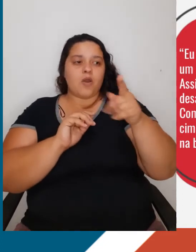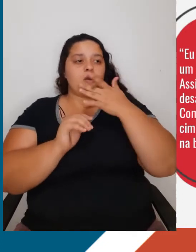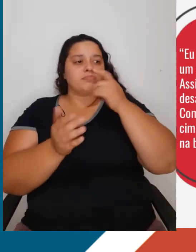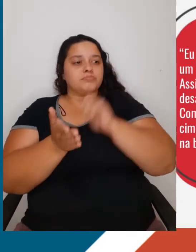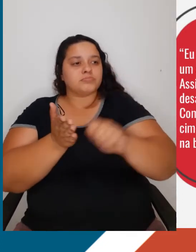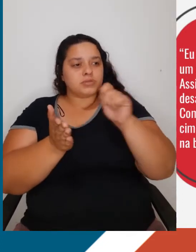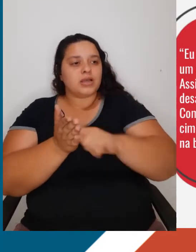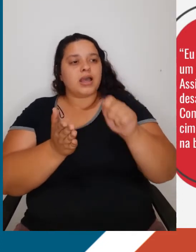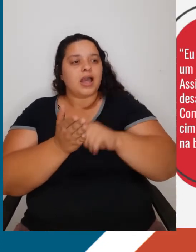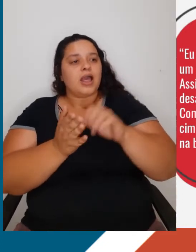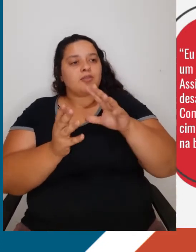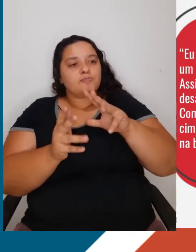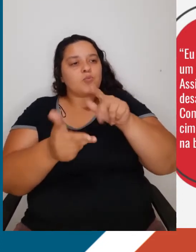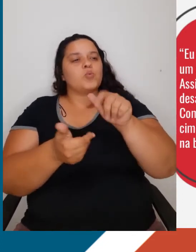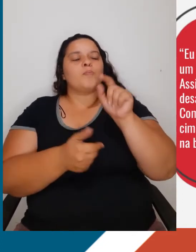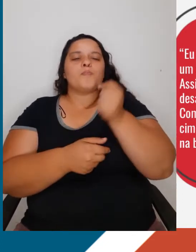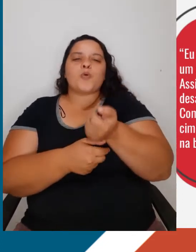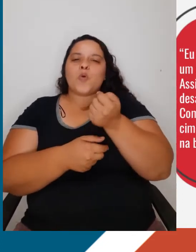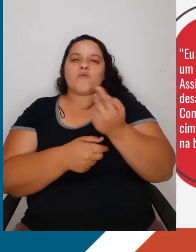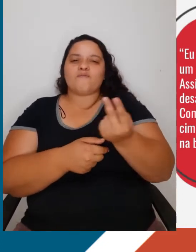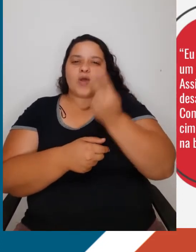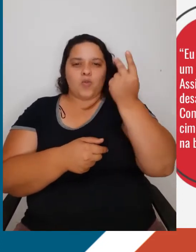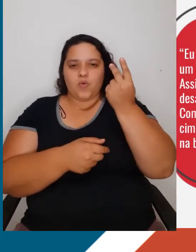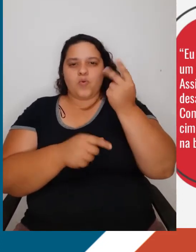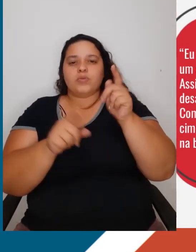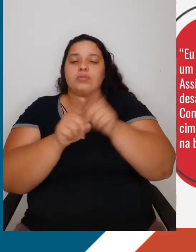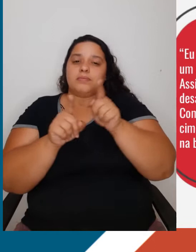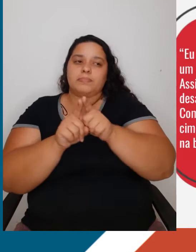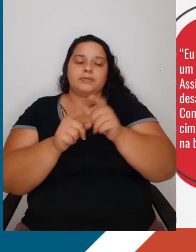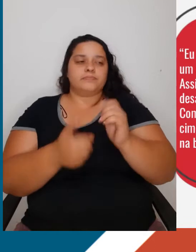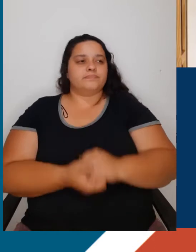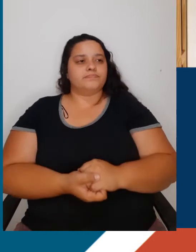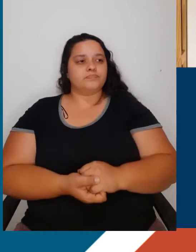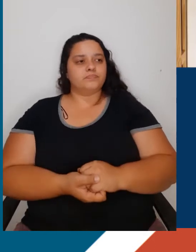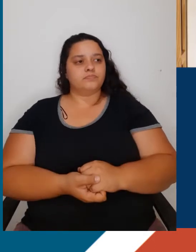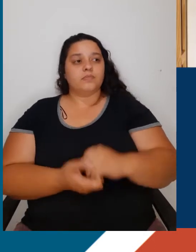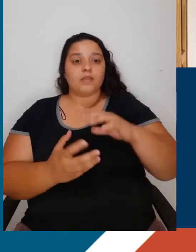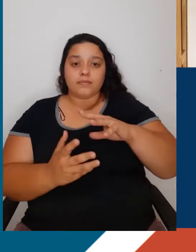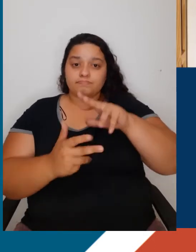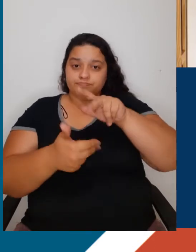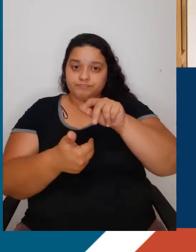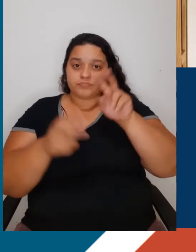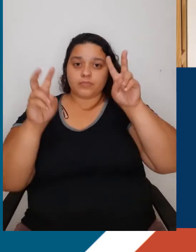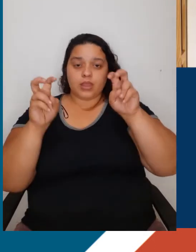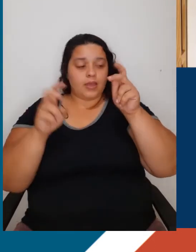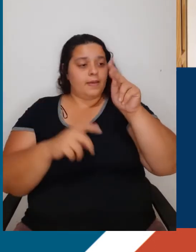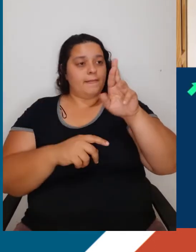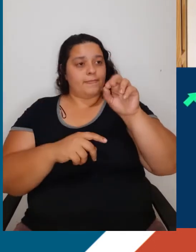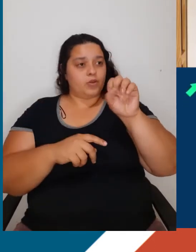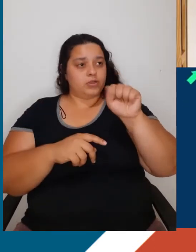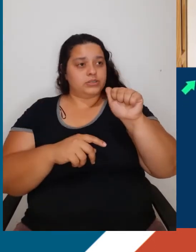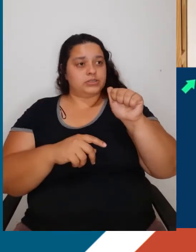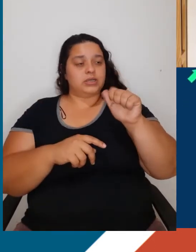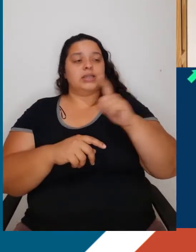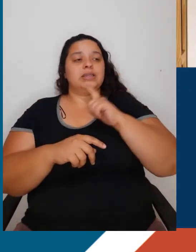mundo pelas coisas cotidianas, pouco valorizadas pelo mundo moderno e de consumo. No universo da prosa, temos Ignácio